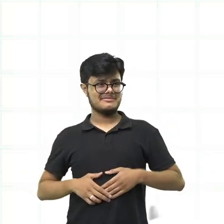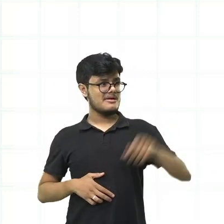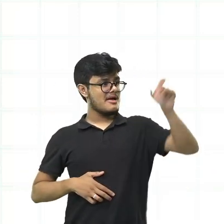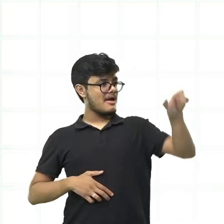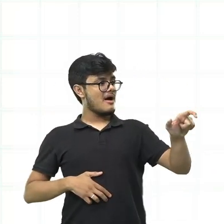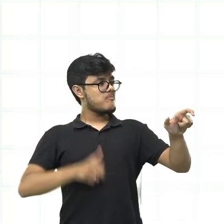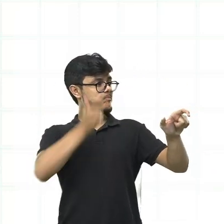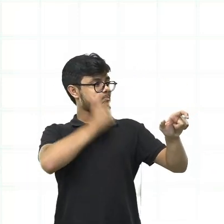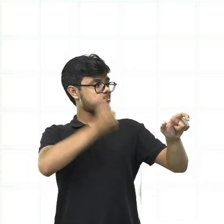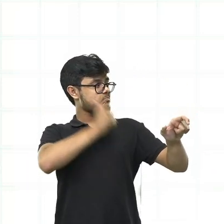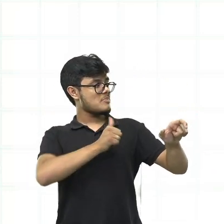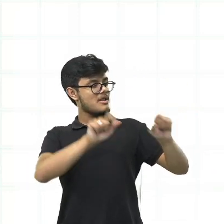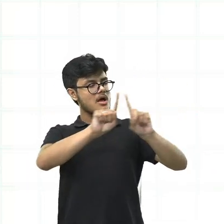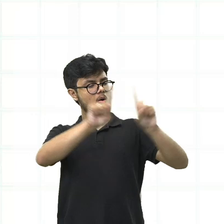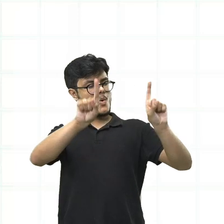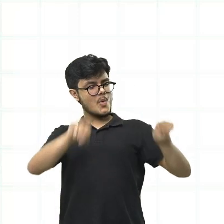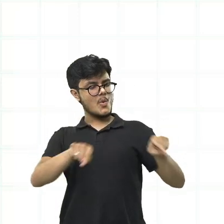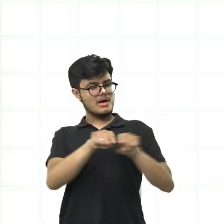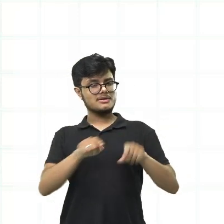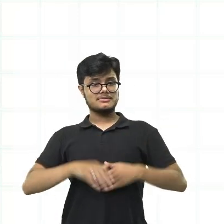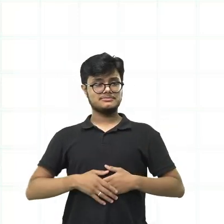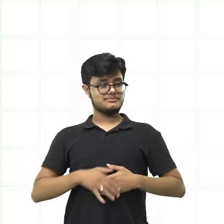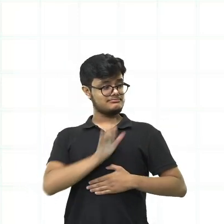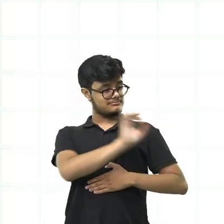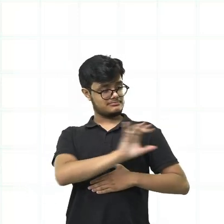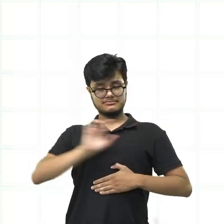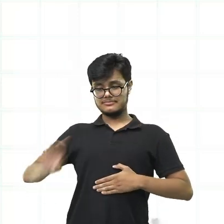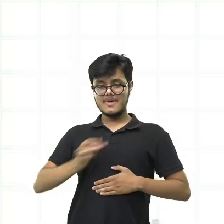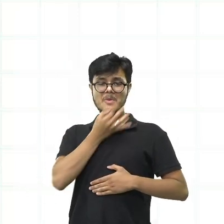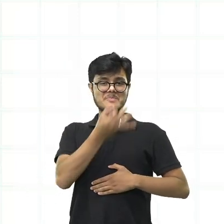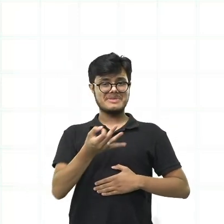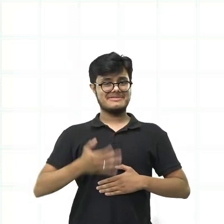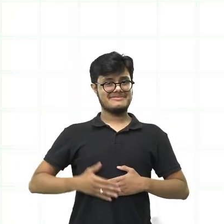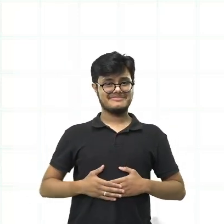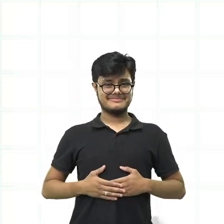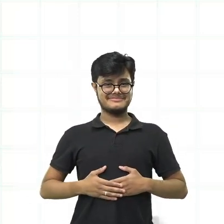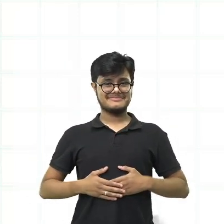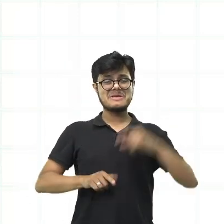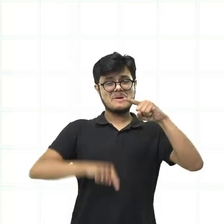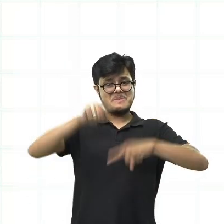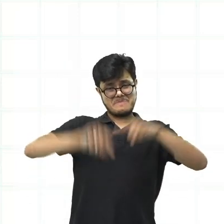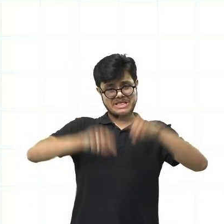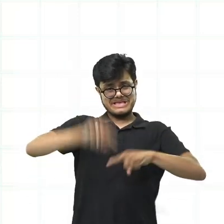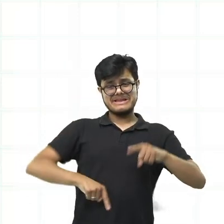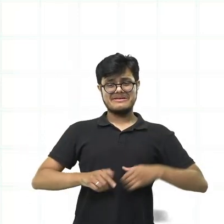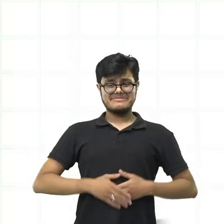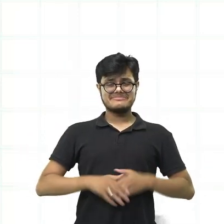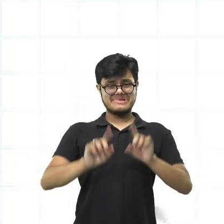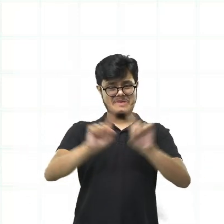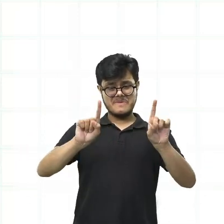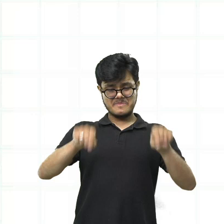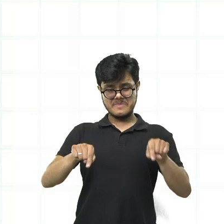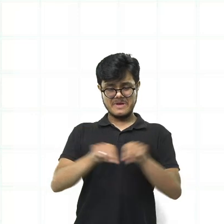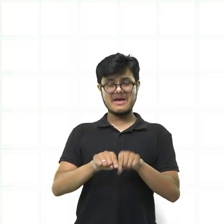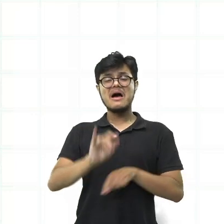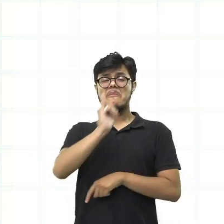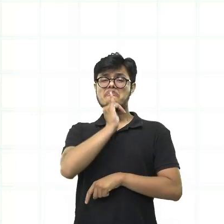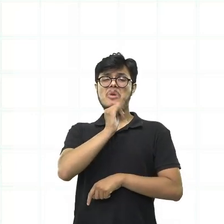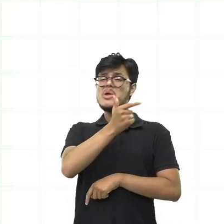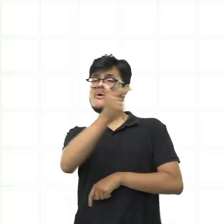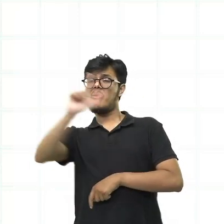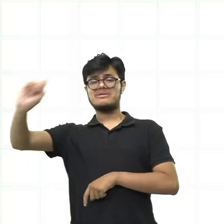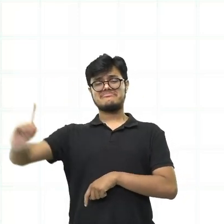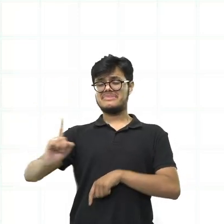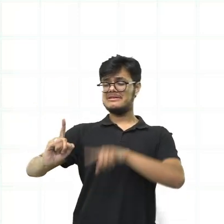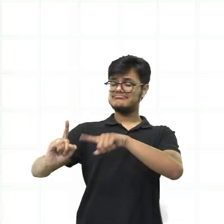quadrado. E aí cada um tem a sua opinião sobre esse elemento, né? Sobre esse fato. Poderia chegar uma terceira pessoa